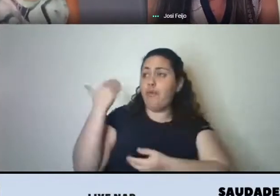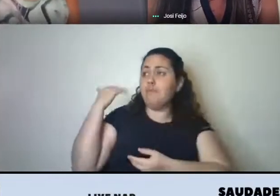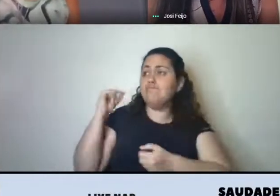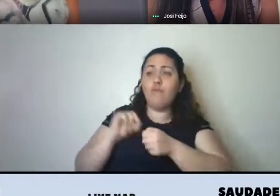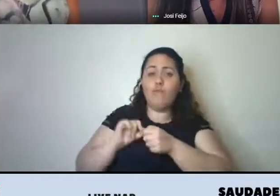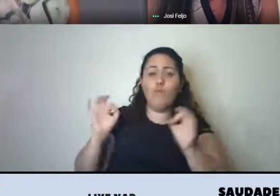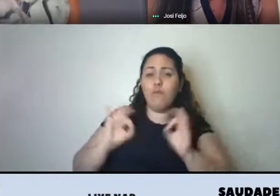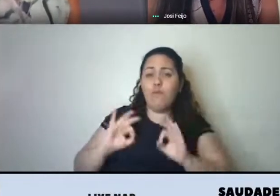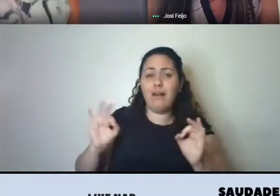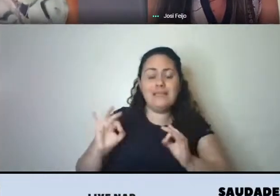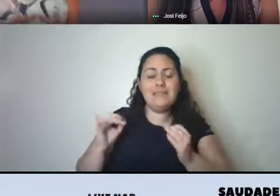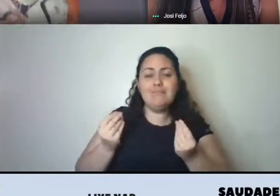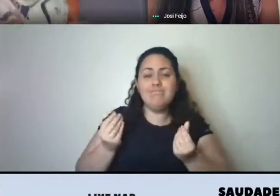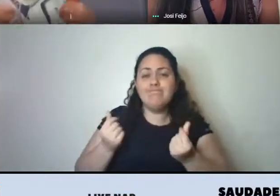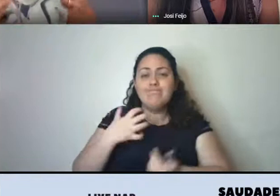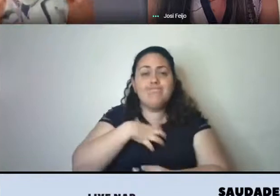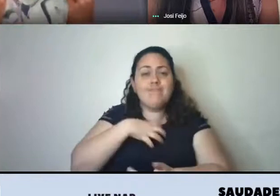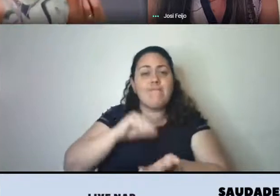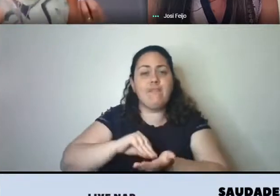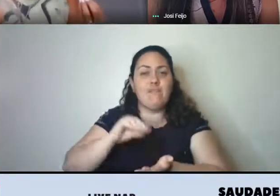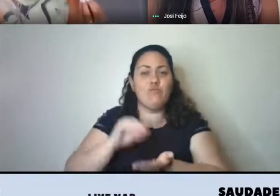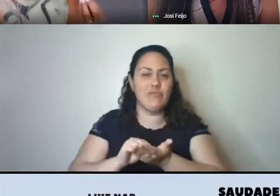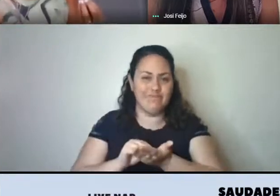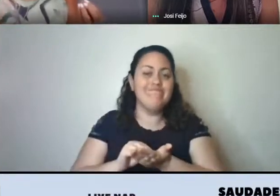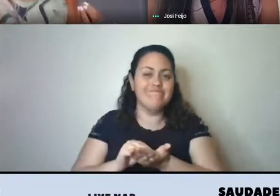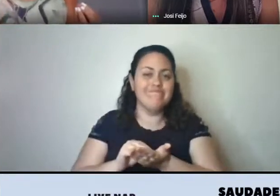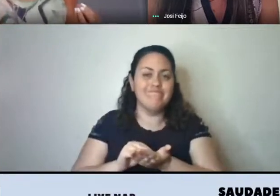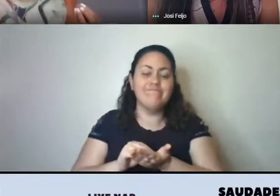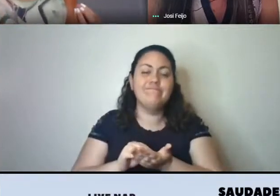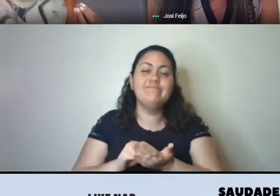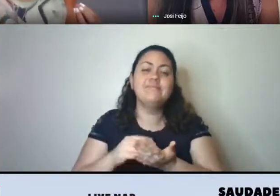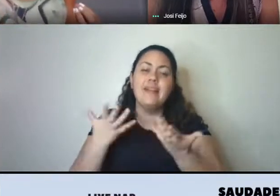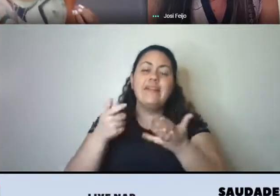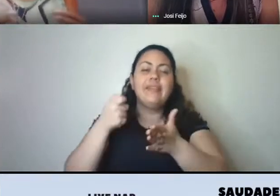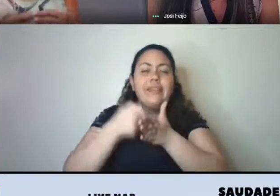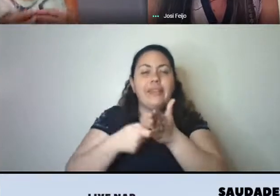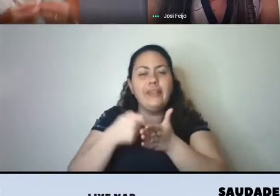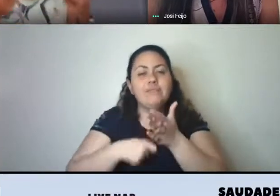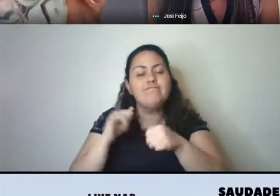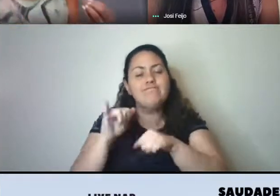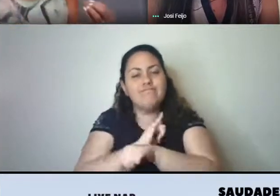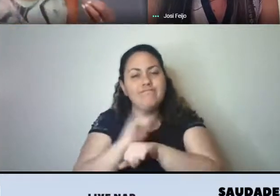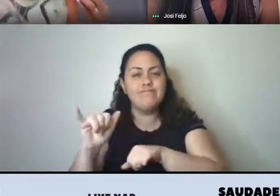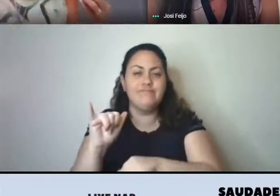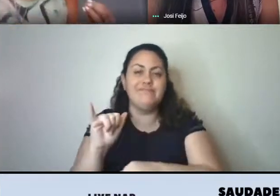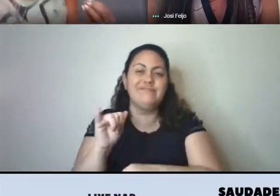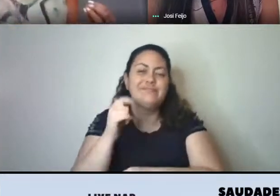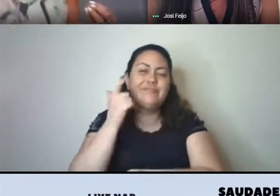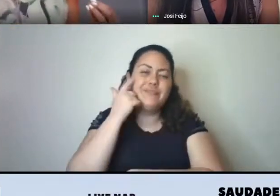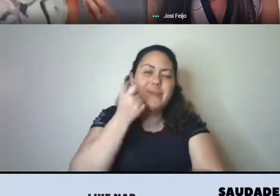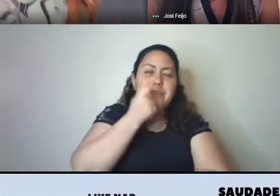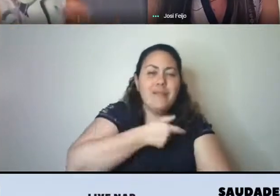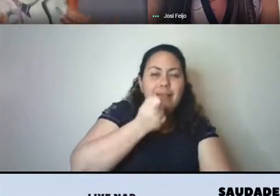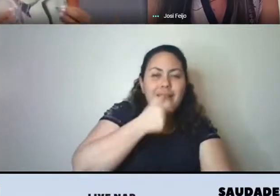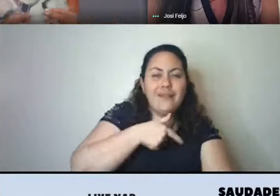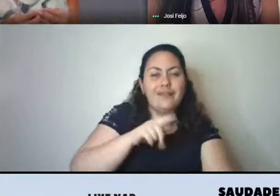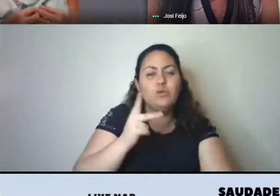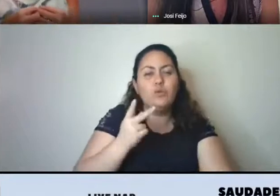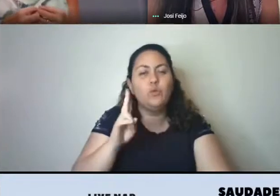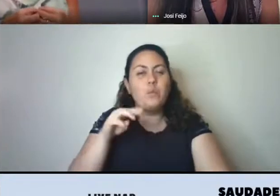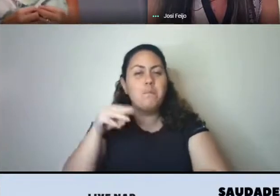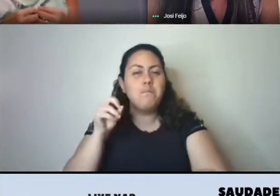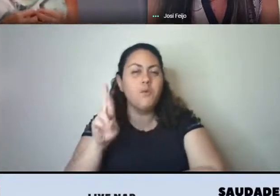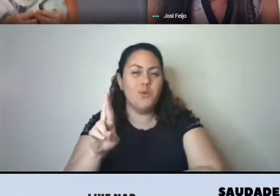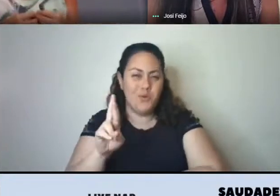pouco mais, até buscando esse subterfúgio, assim, do humor e da brincadeira, mas a gente sabe